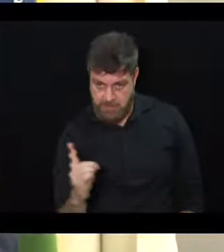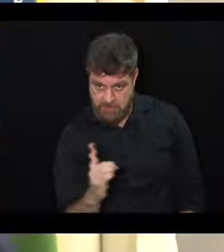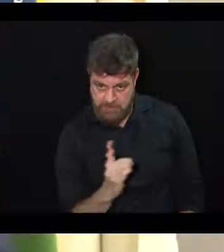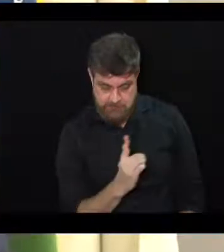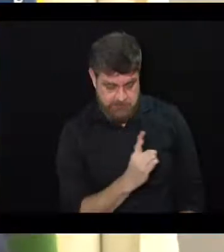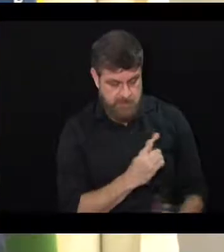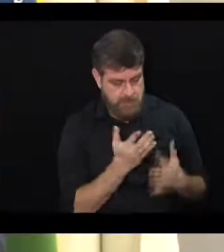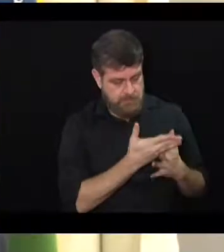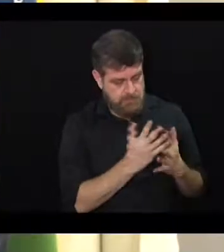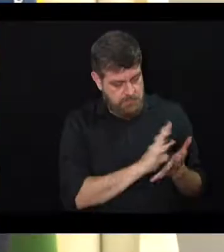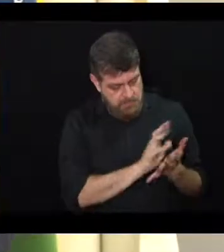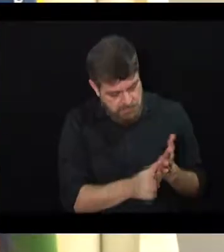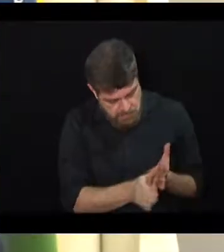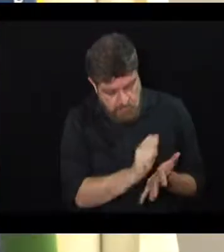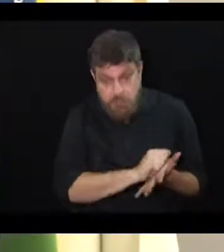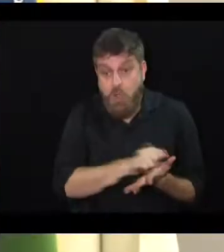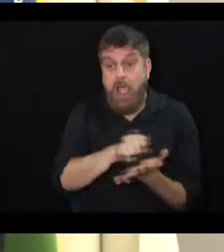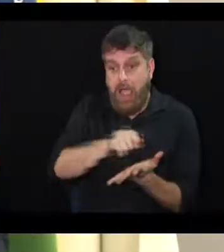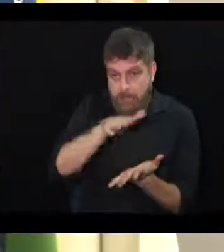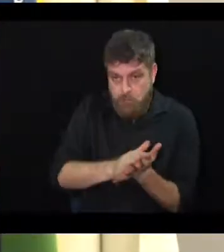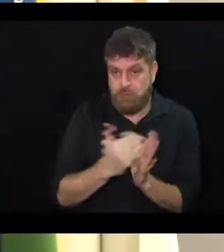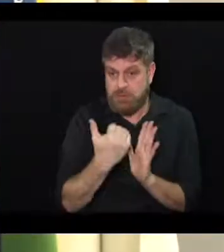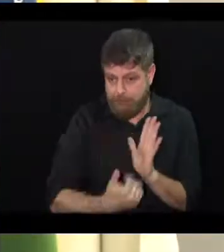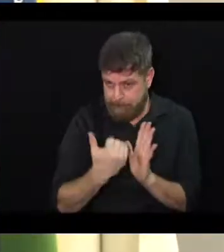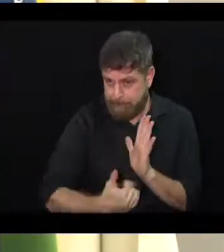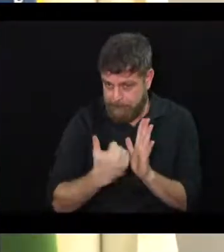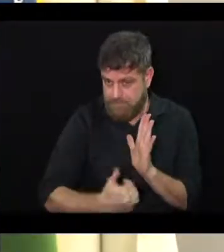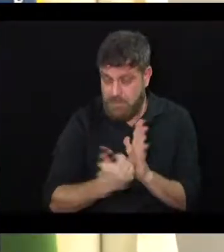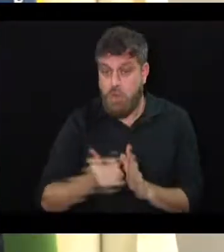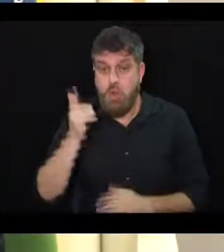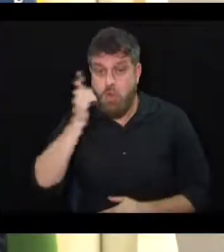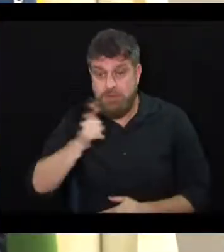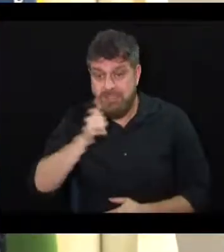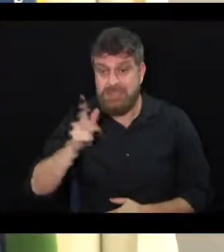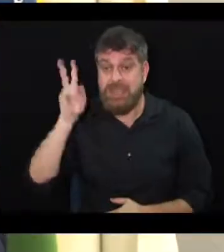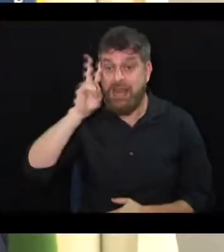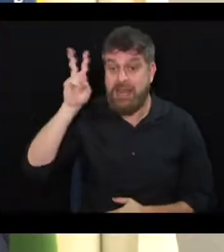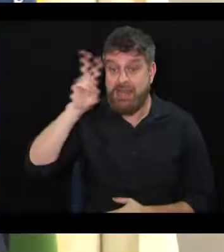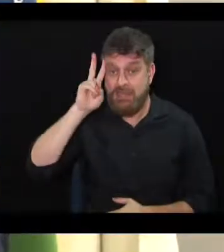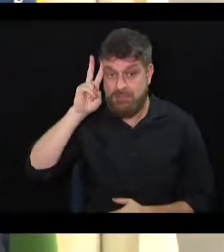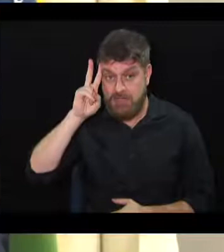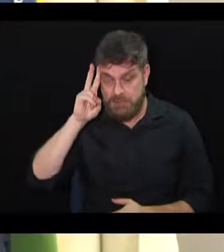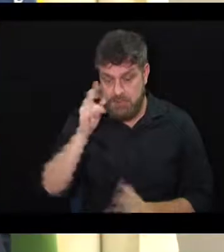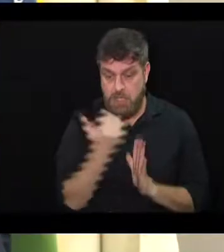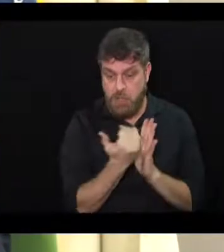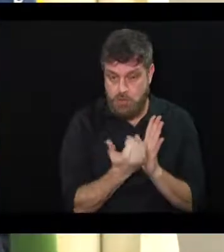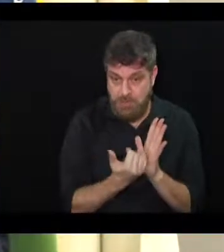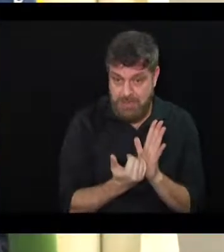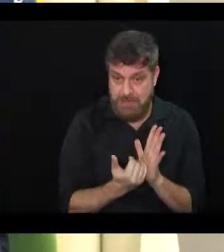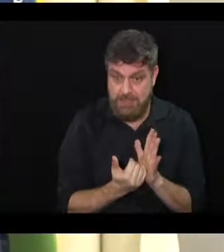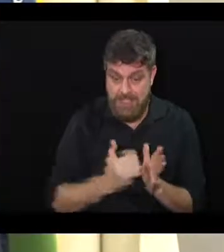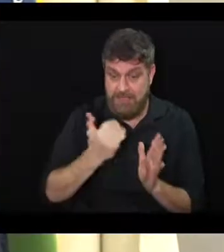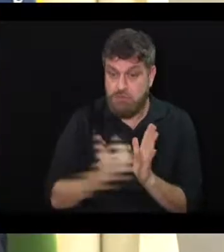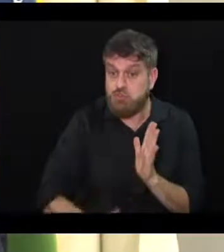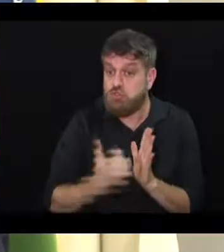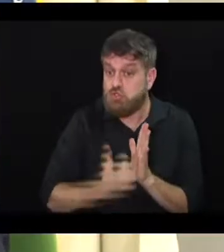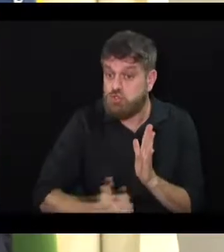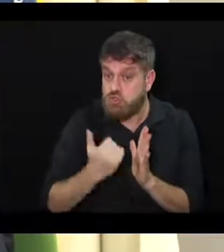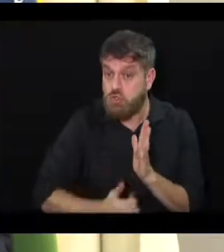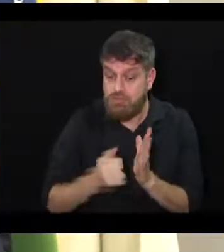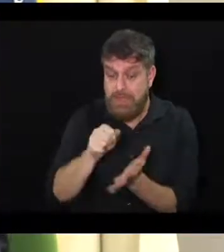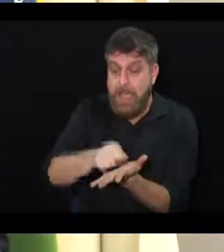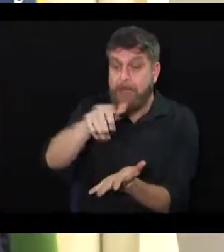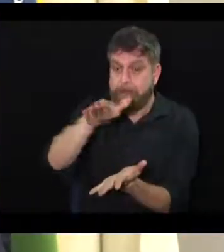poder ter um abatimento desse valor da dívida, lembrando que o Refis, o abatimento que ele vai ter, o desconto de